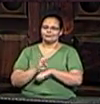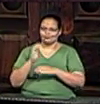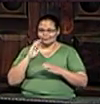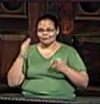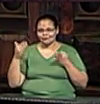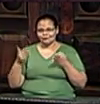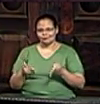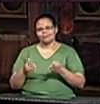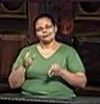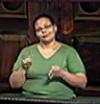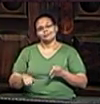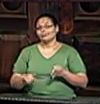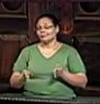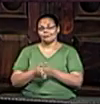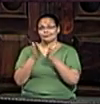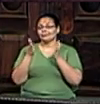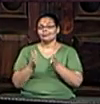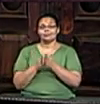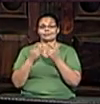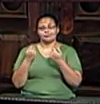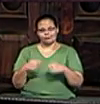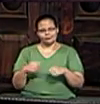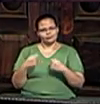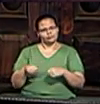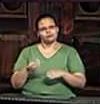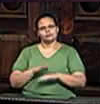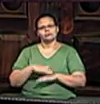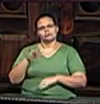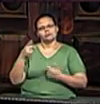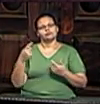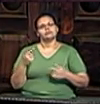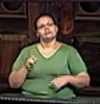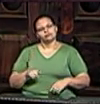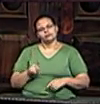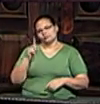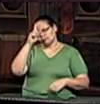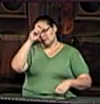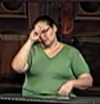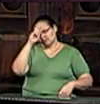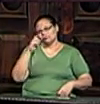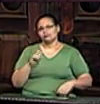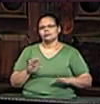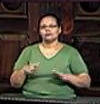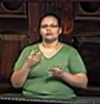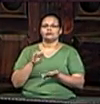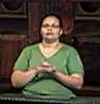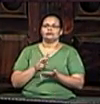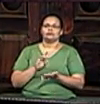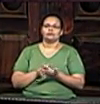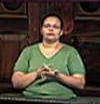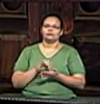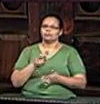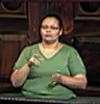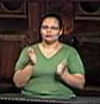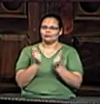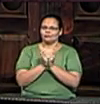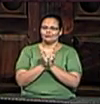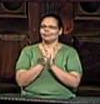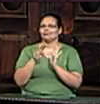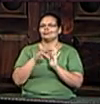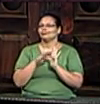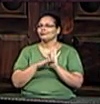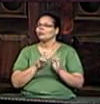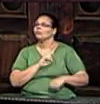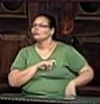é exatamente o mais pobre, o que mais precisa, o que depende dos hospitais. Então, na verdade, isso não é um pacote